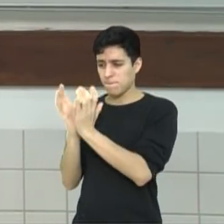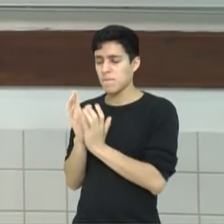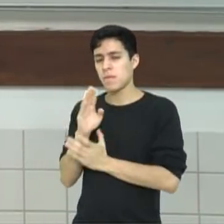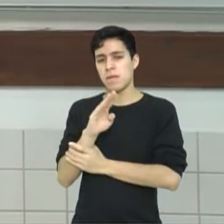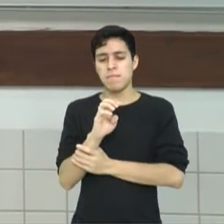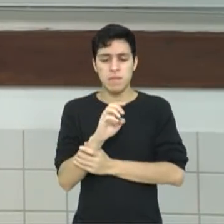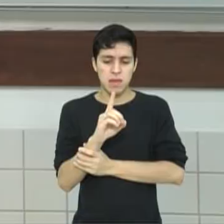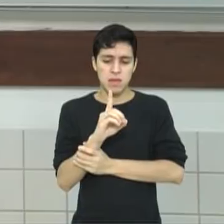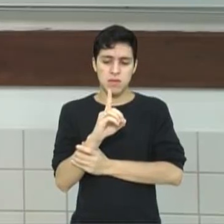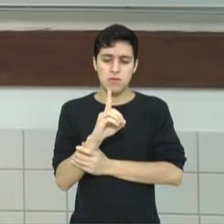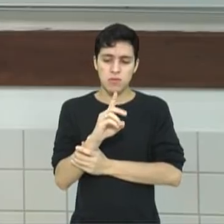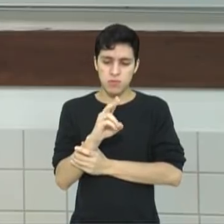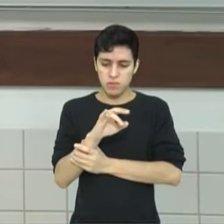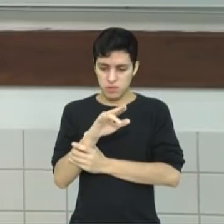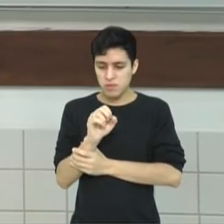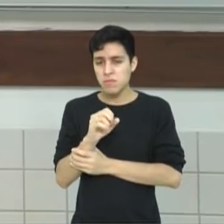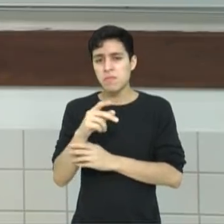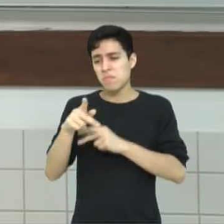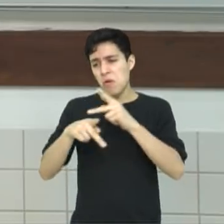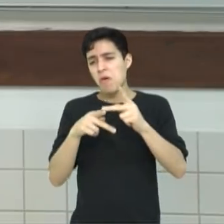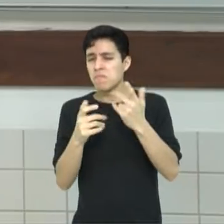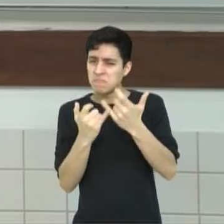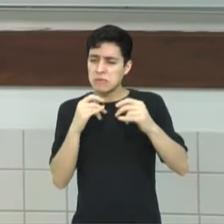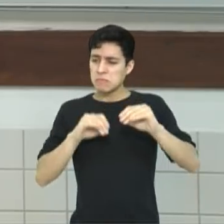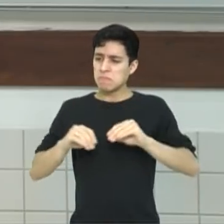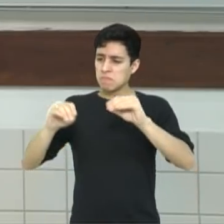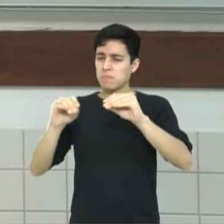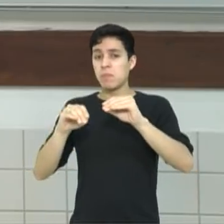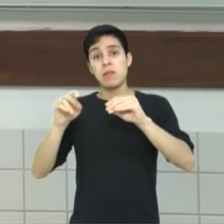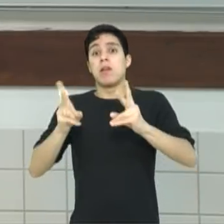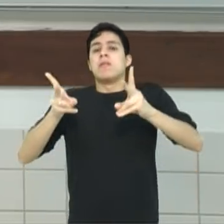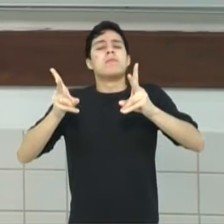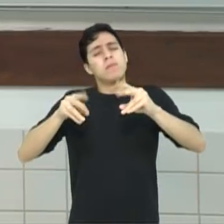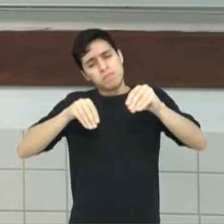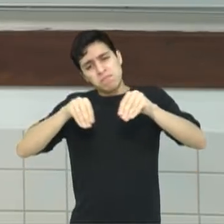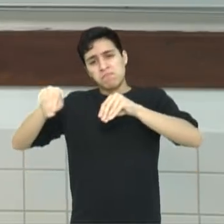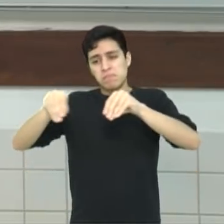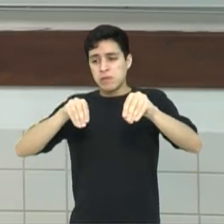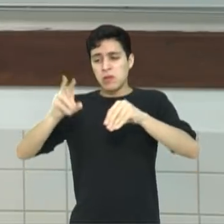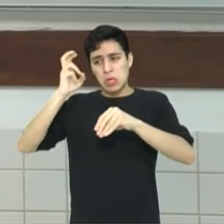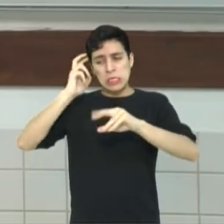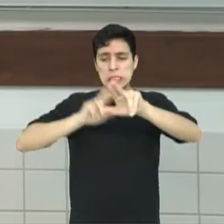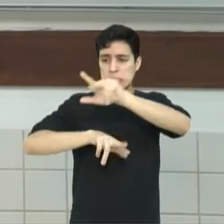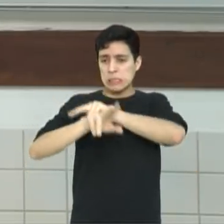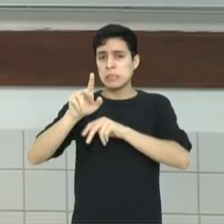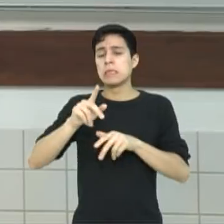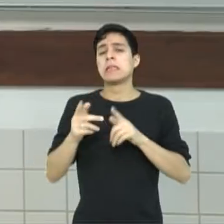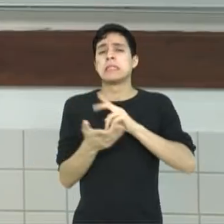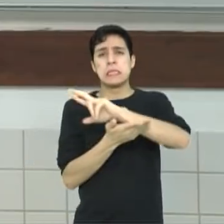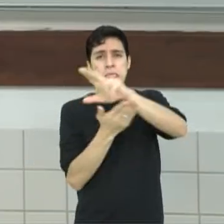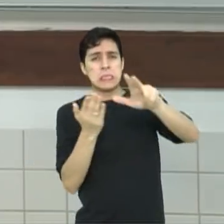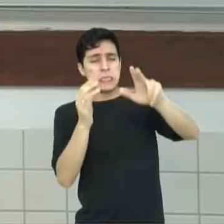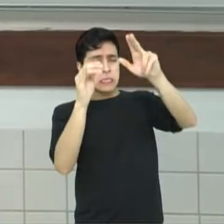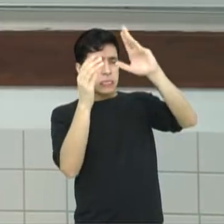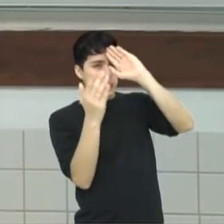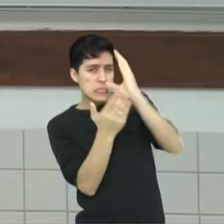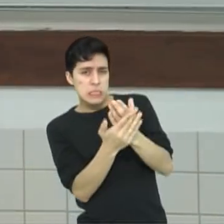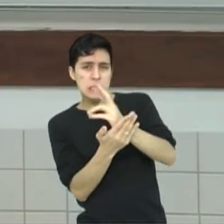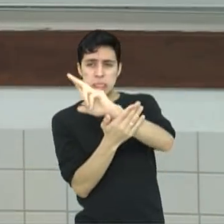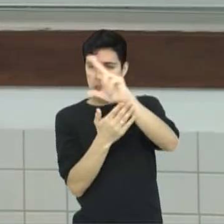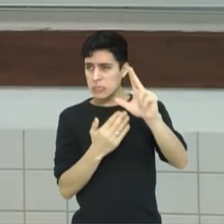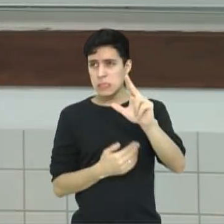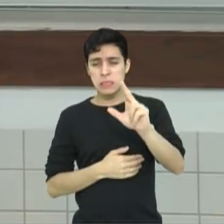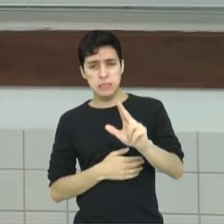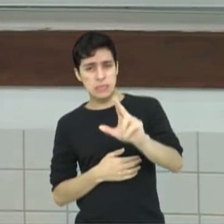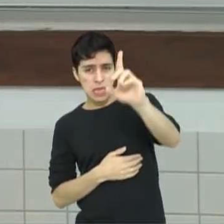diz, né, Maomé se tornando o profeta, dizendo que ele está recebendo uma mensagem do anjo Gabriel,